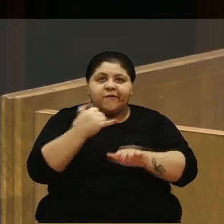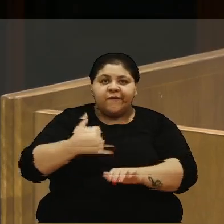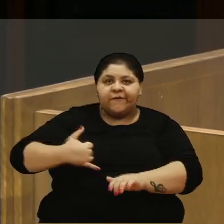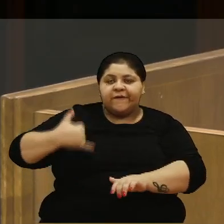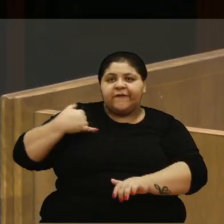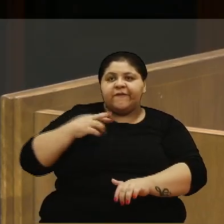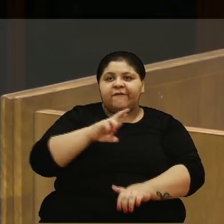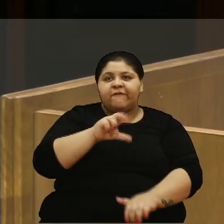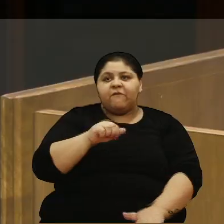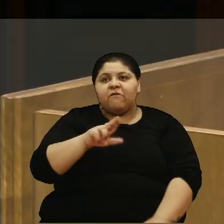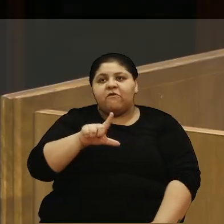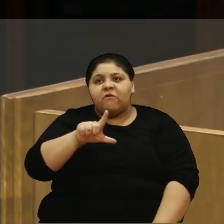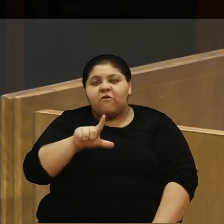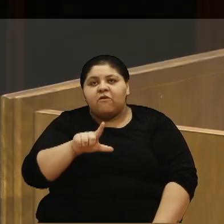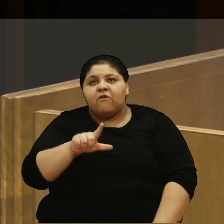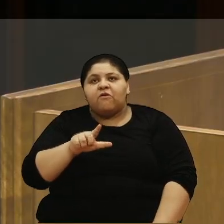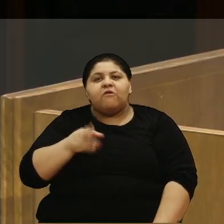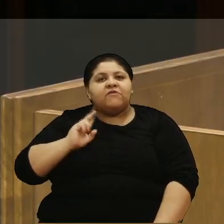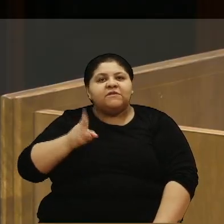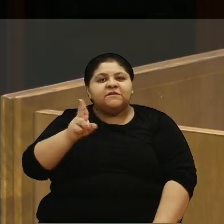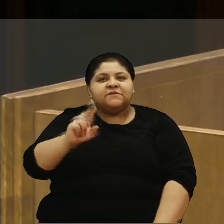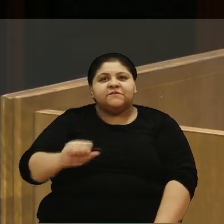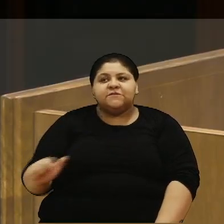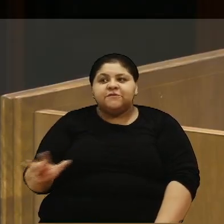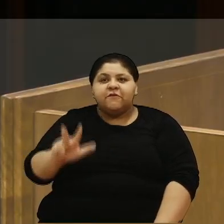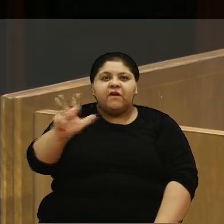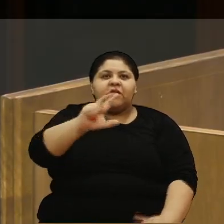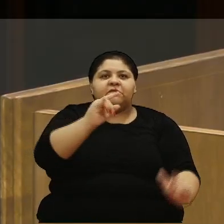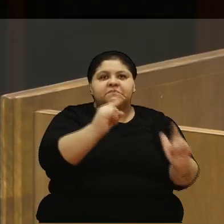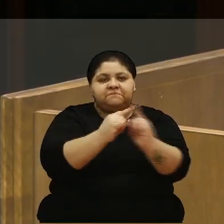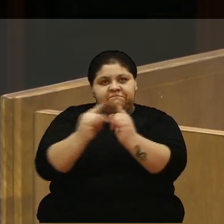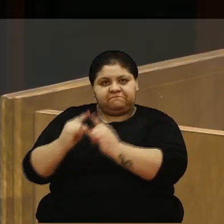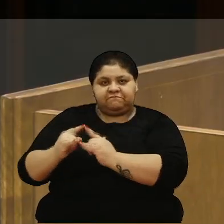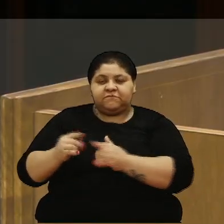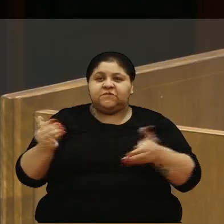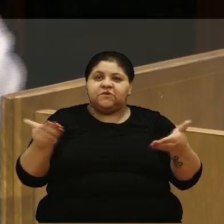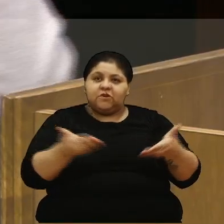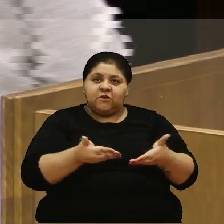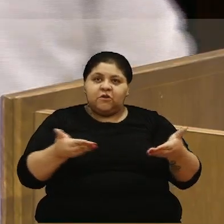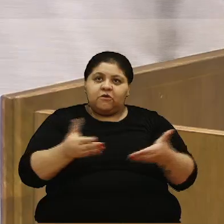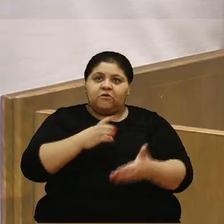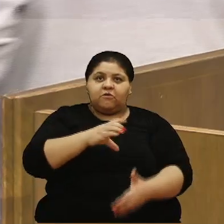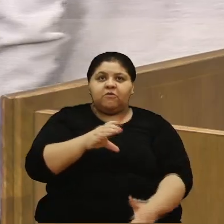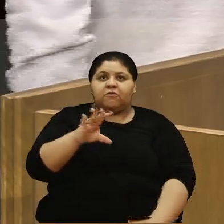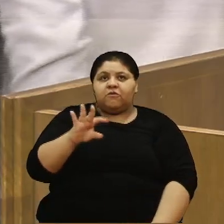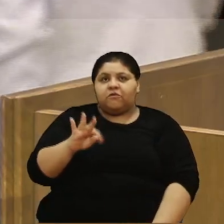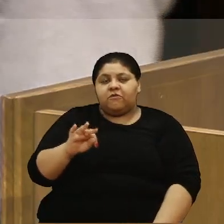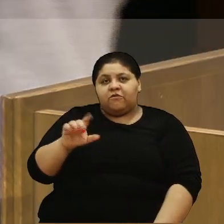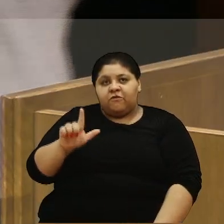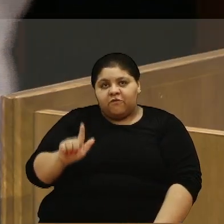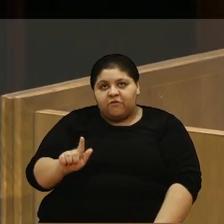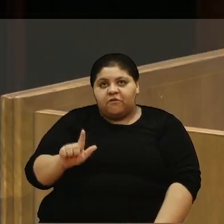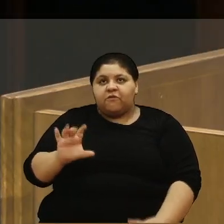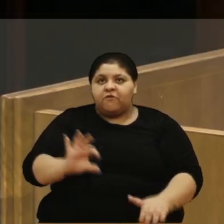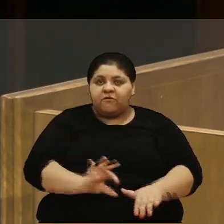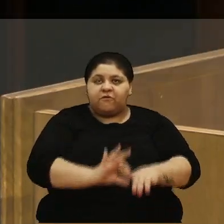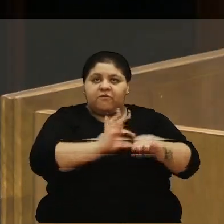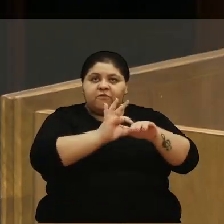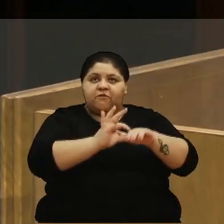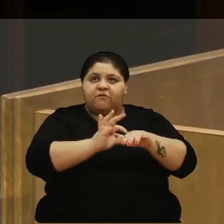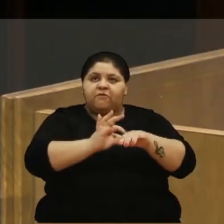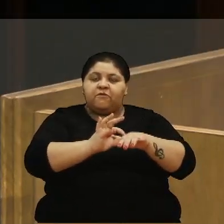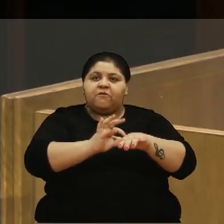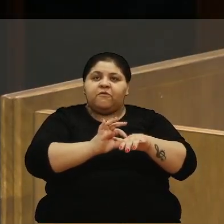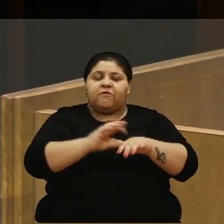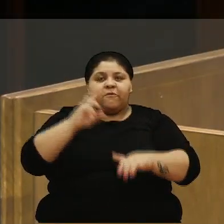Randon, sempre valorizou e incentivou nossa entidade. Atualmente, o CTG Os Carreteiros é liderado pelo patrão